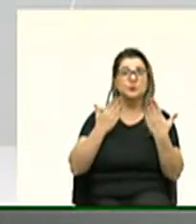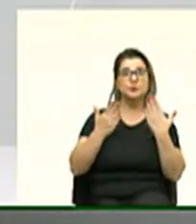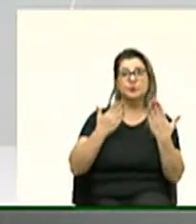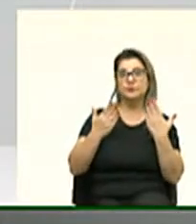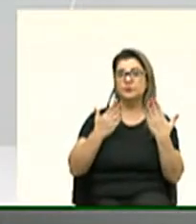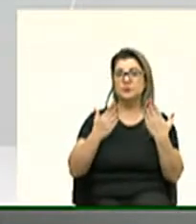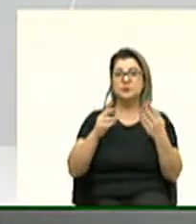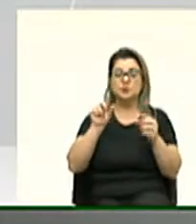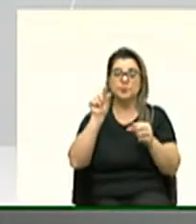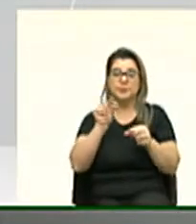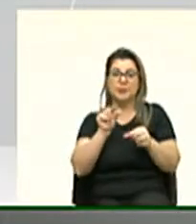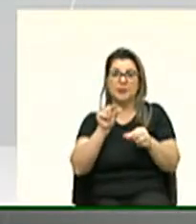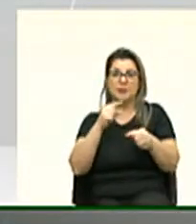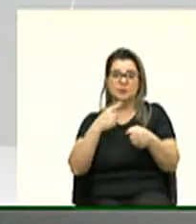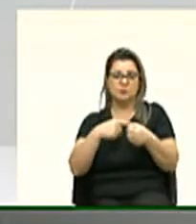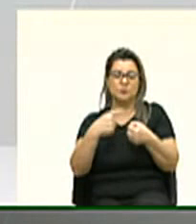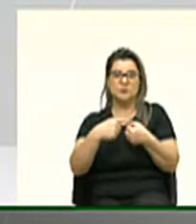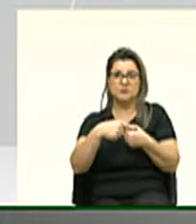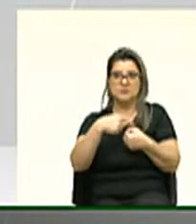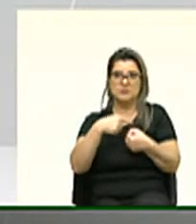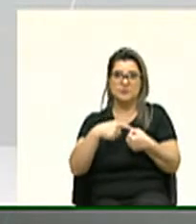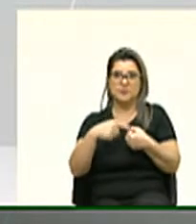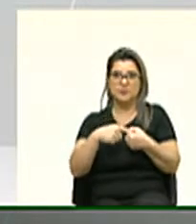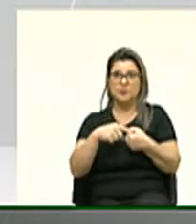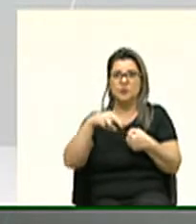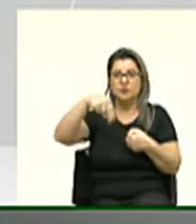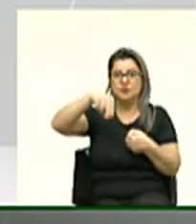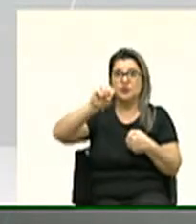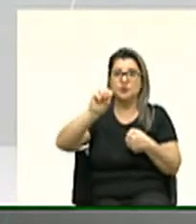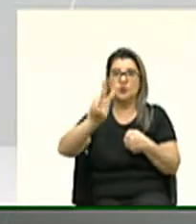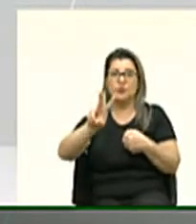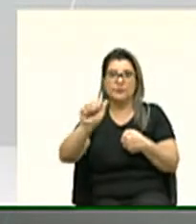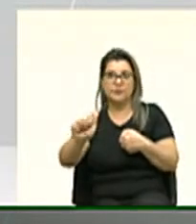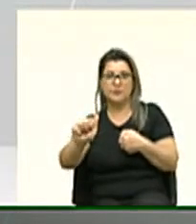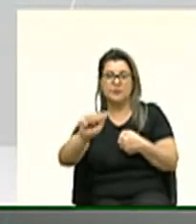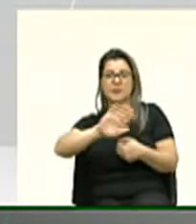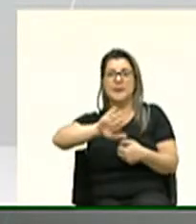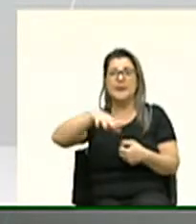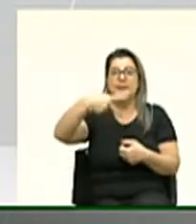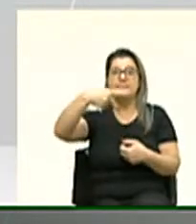pequeno município como é Nova Pádua, poderá fazê-lo com muito mais